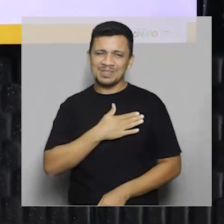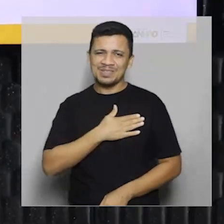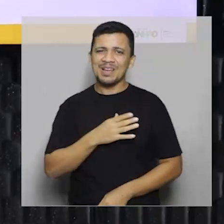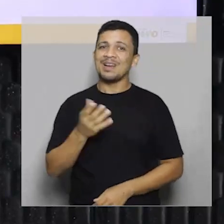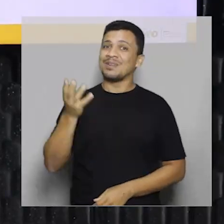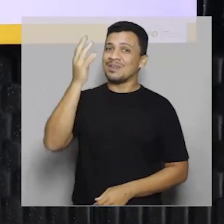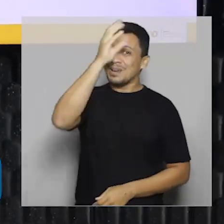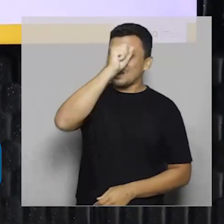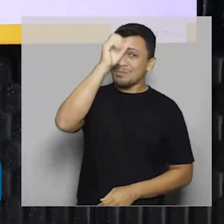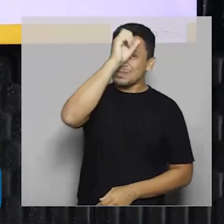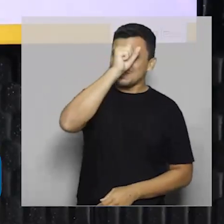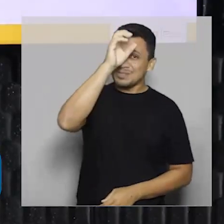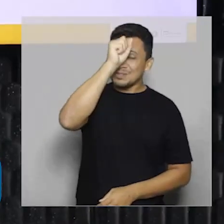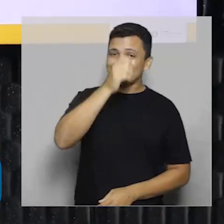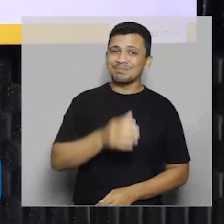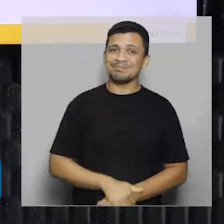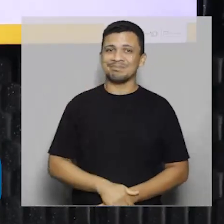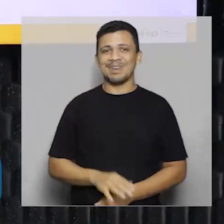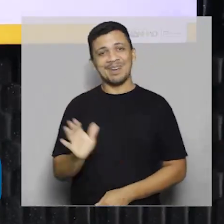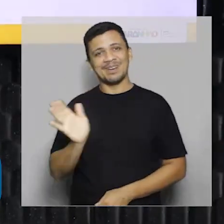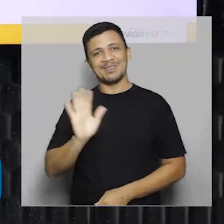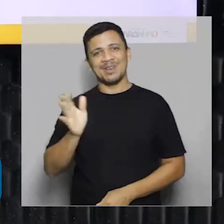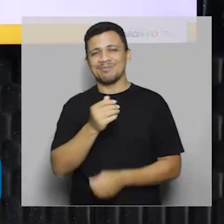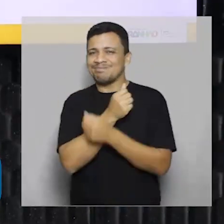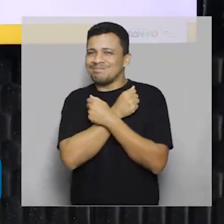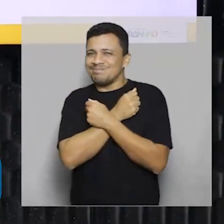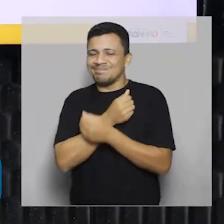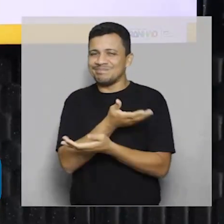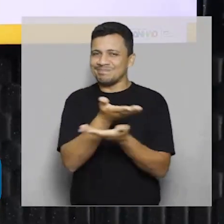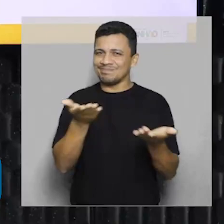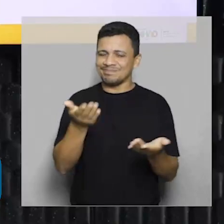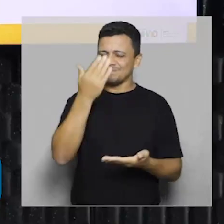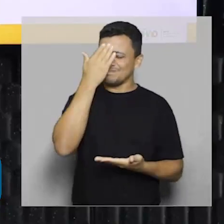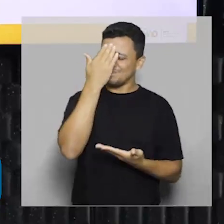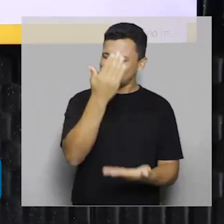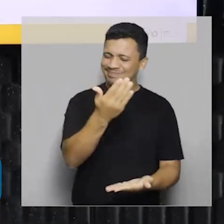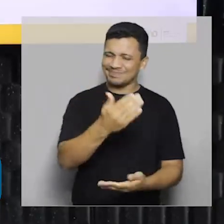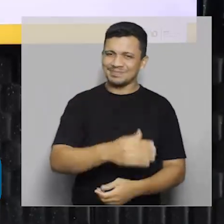aprendido ficando por aqui forte abraço a todos valeu